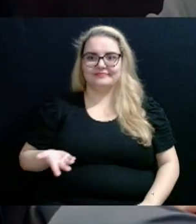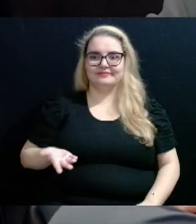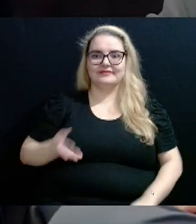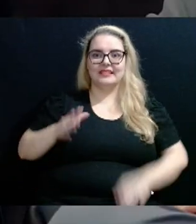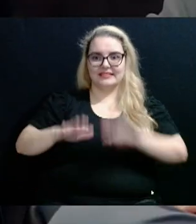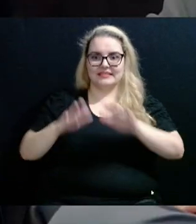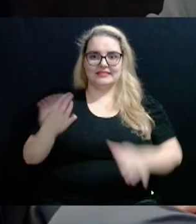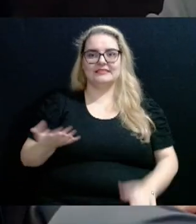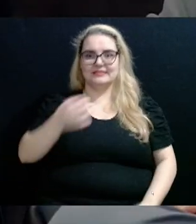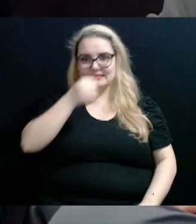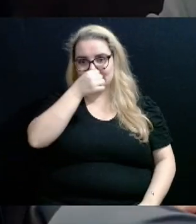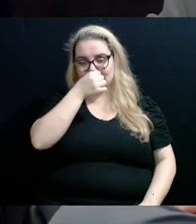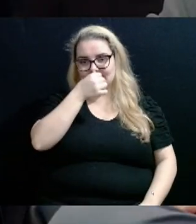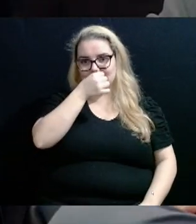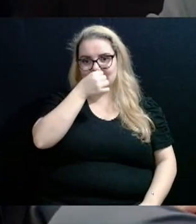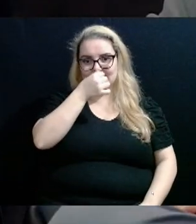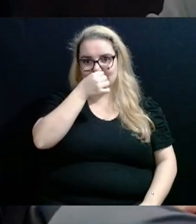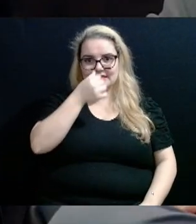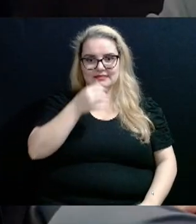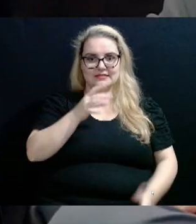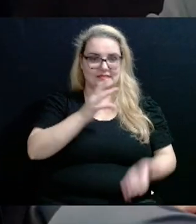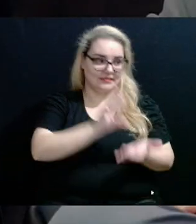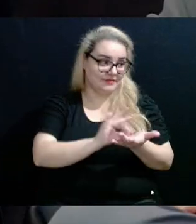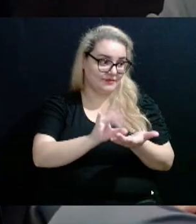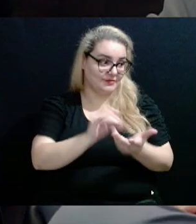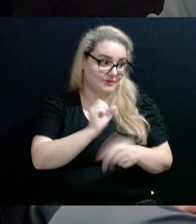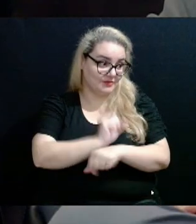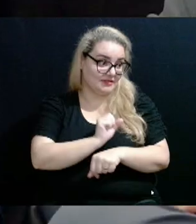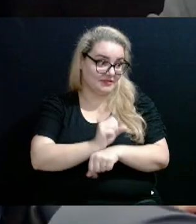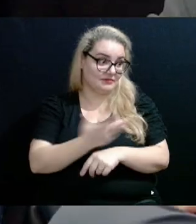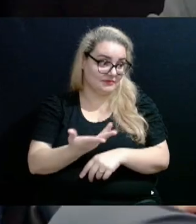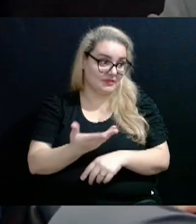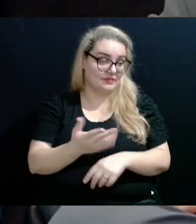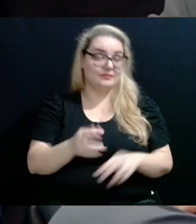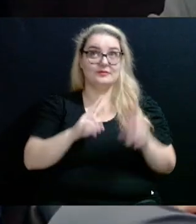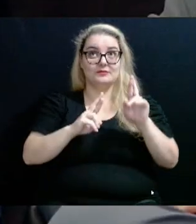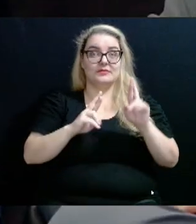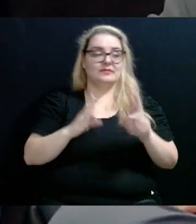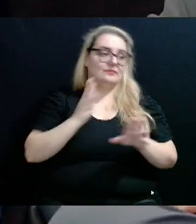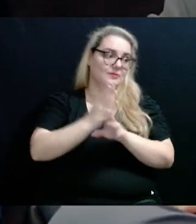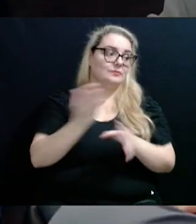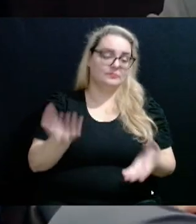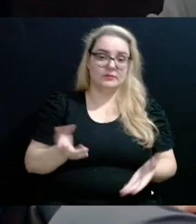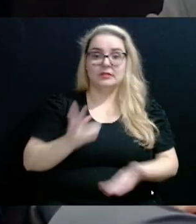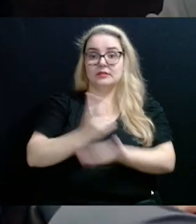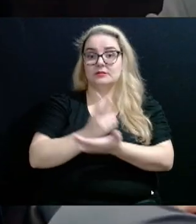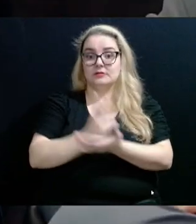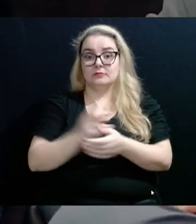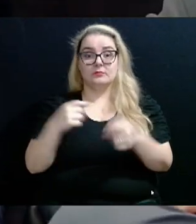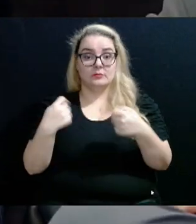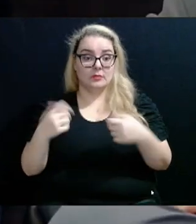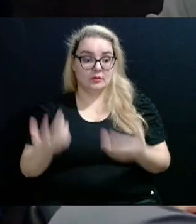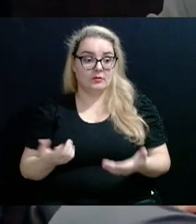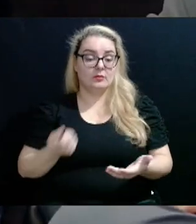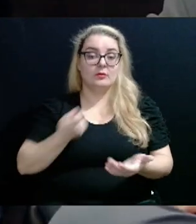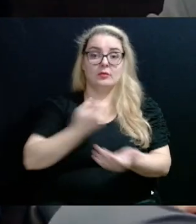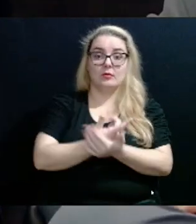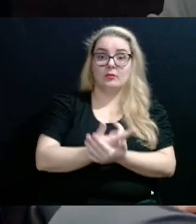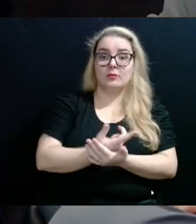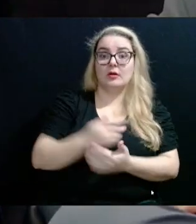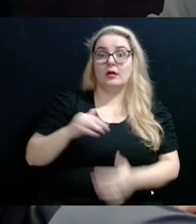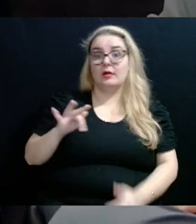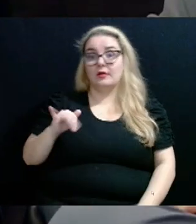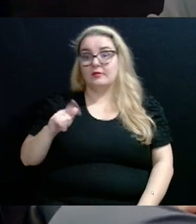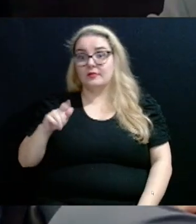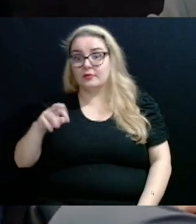né? A gente sempre precisava comprar figurinhas novas e sempre tem aquela ansiedade